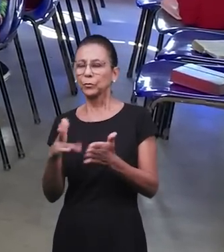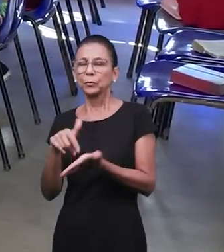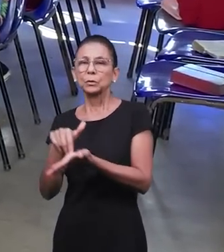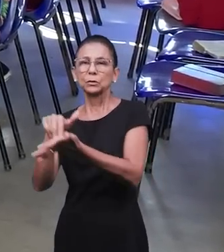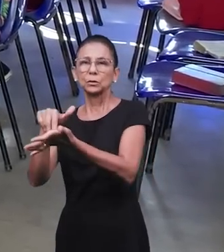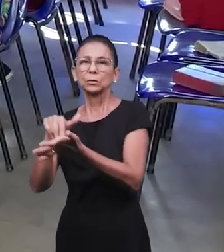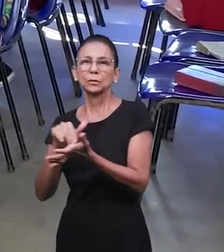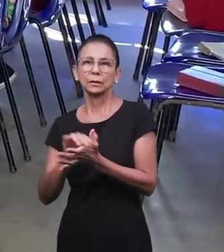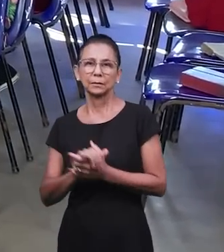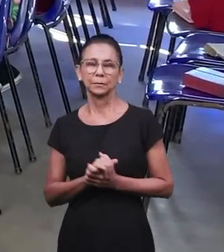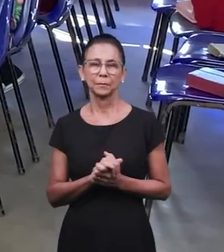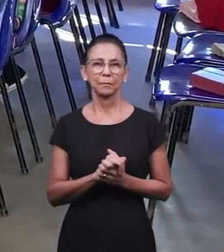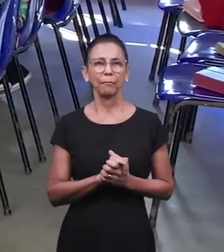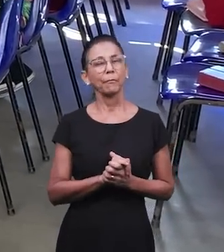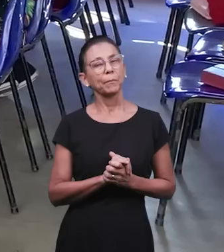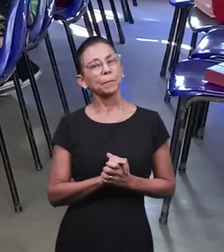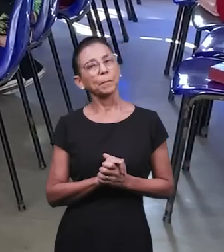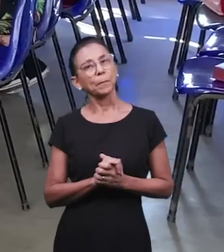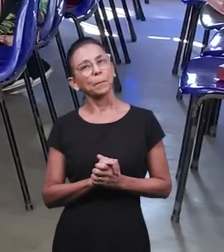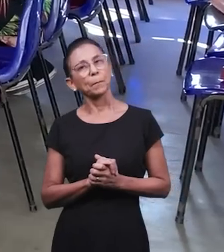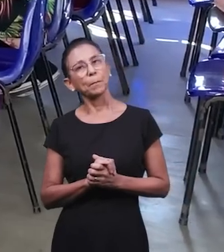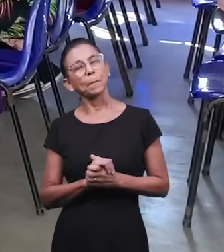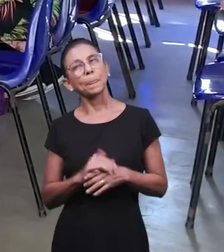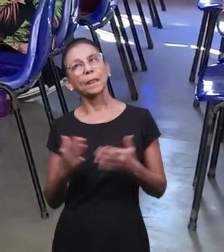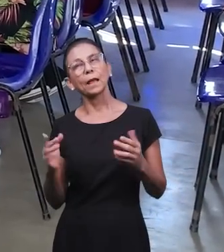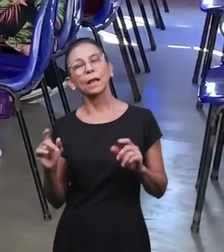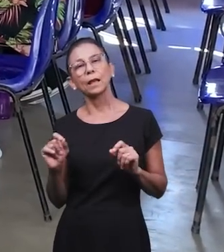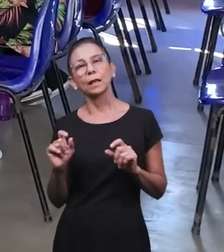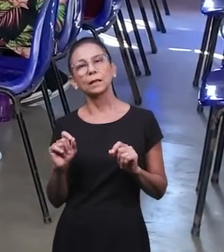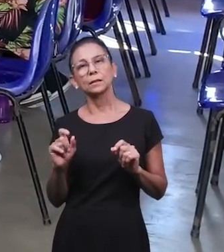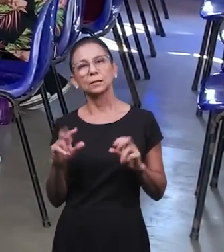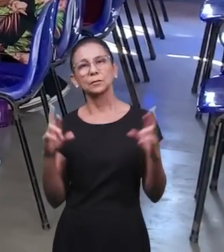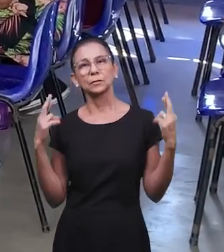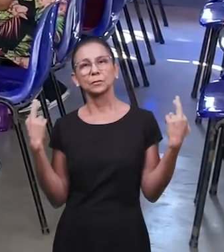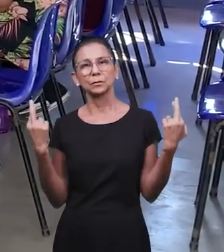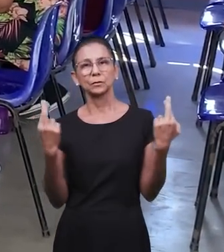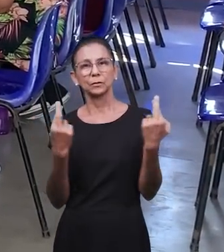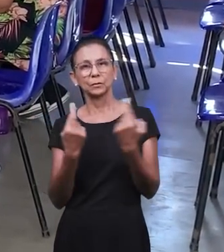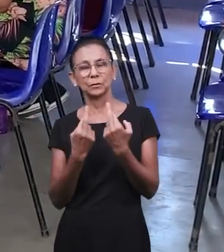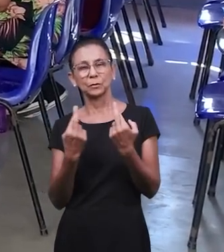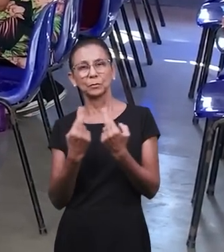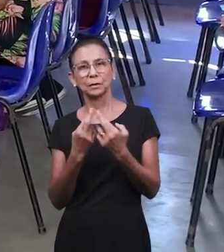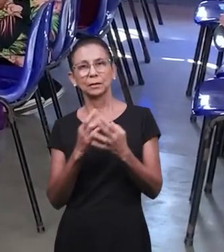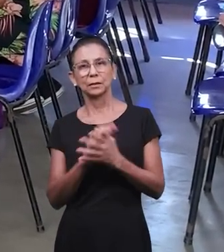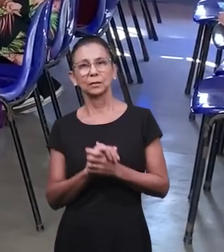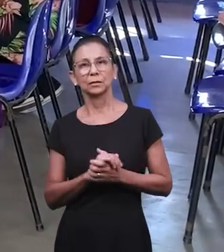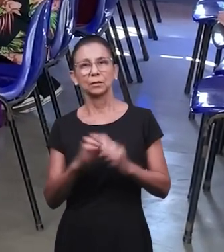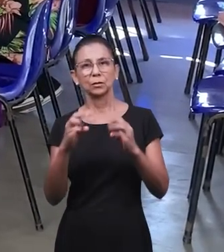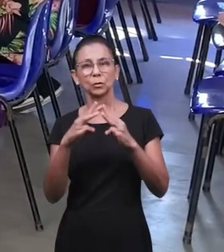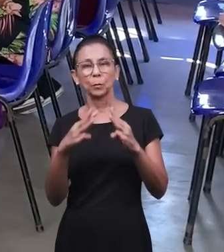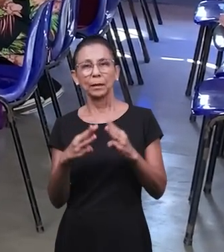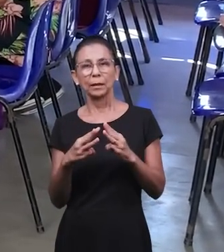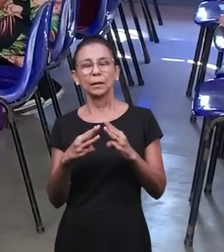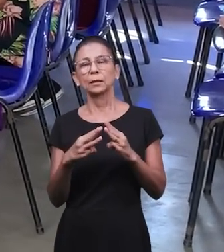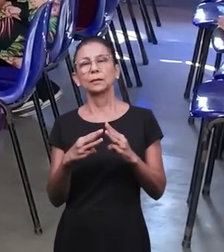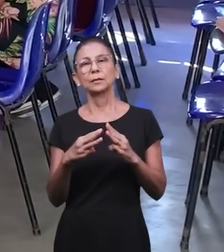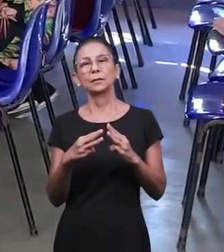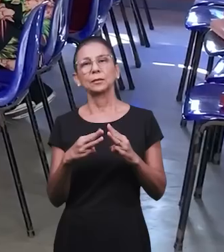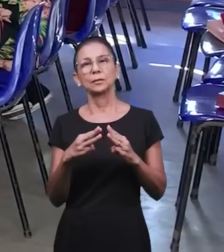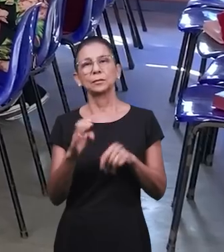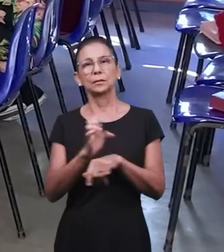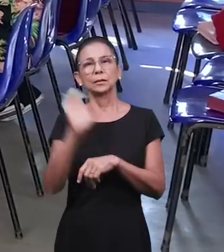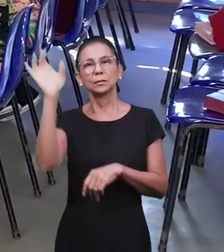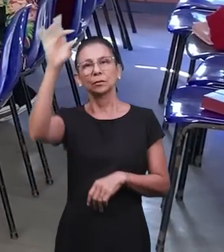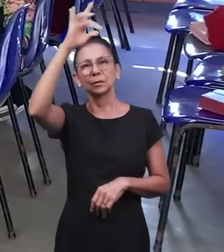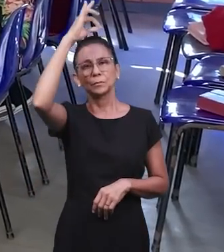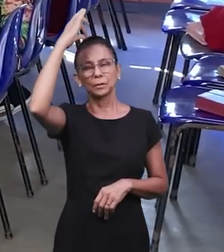reunidos em um só corpo, através do Manaim lá de Vitória, em cadeia com os Manaíns do Brasil e do mundo, para aprender